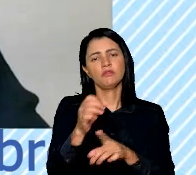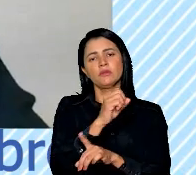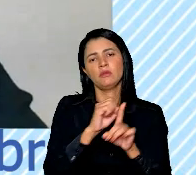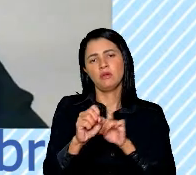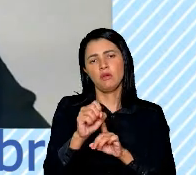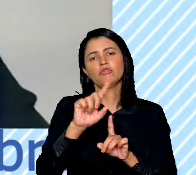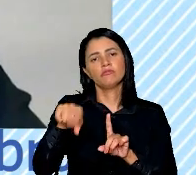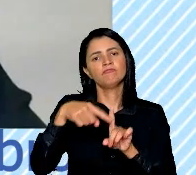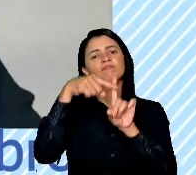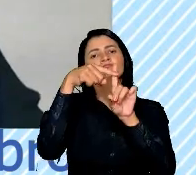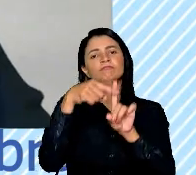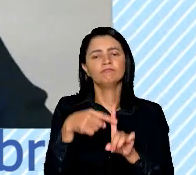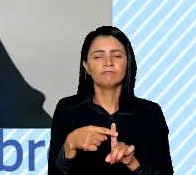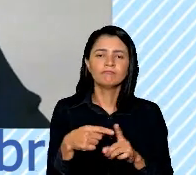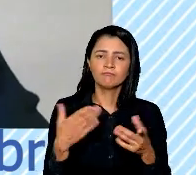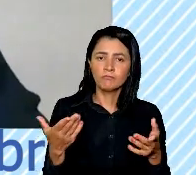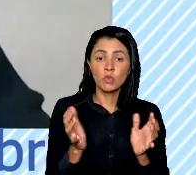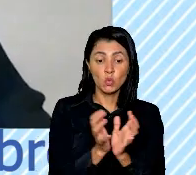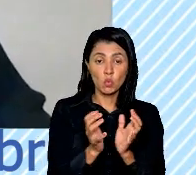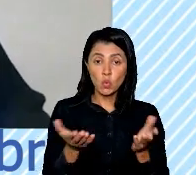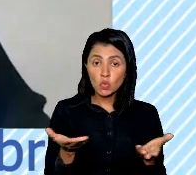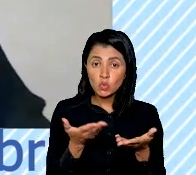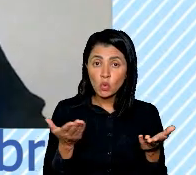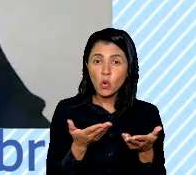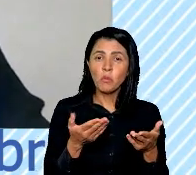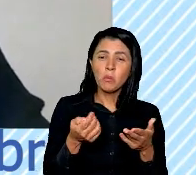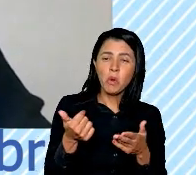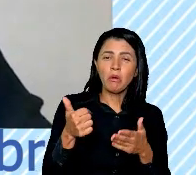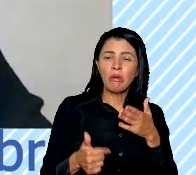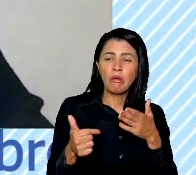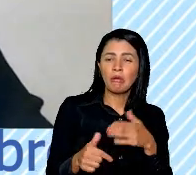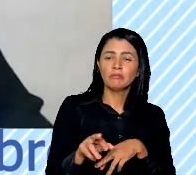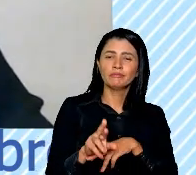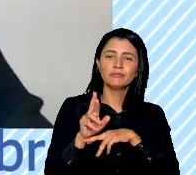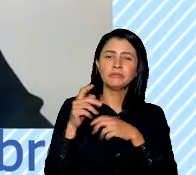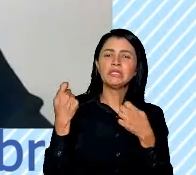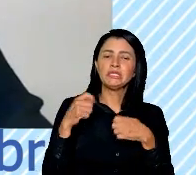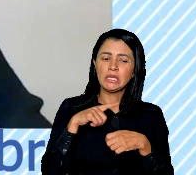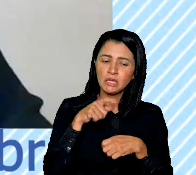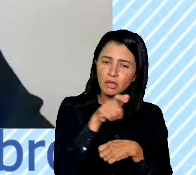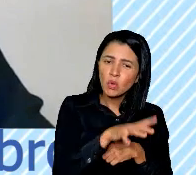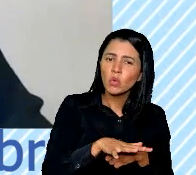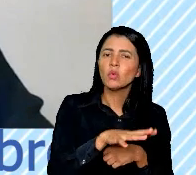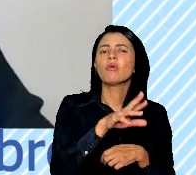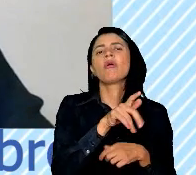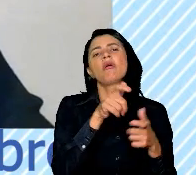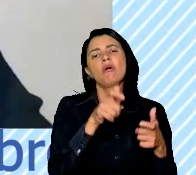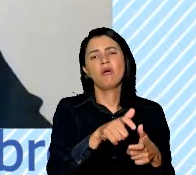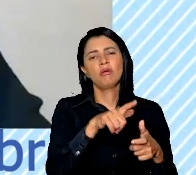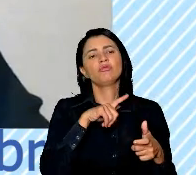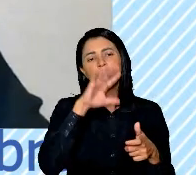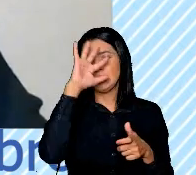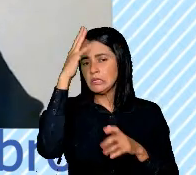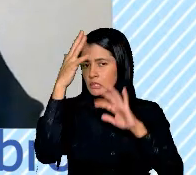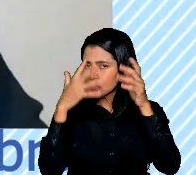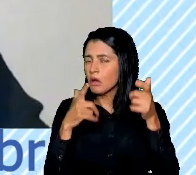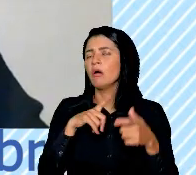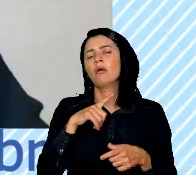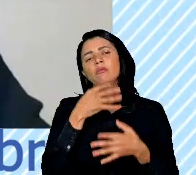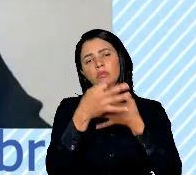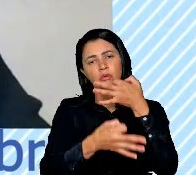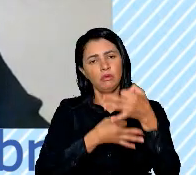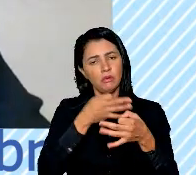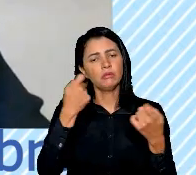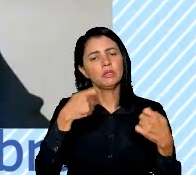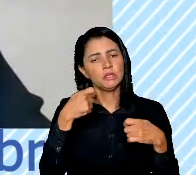todo. Os grupos hoje subrepresentados na política precisam ter seu lugar no espaço público de tomada de decisões, precisam